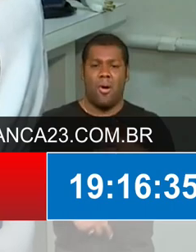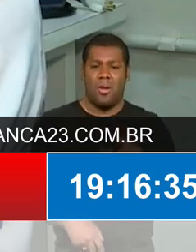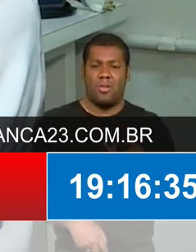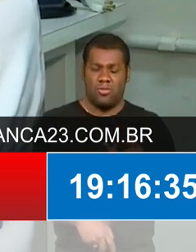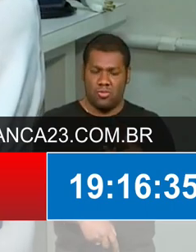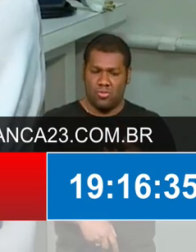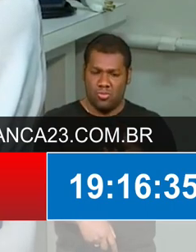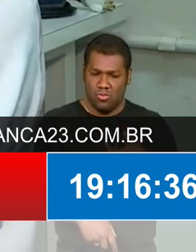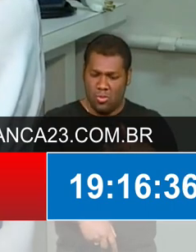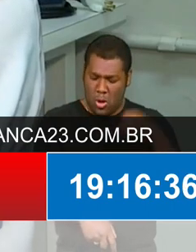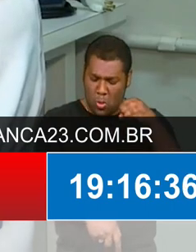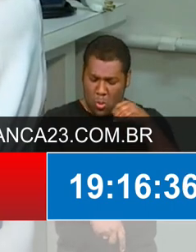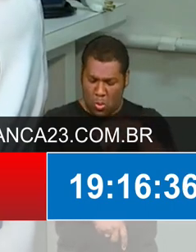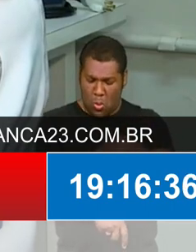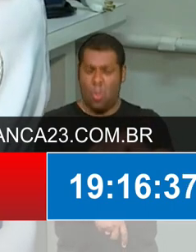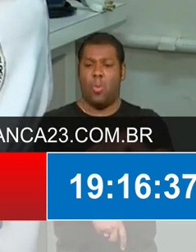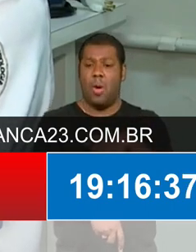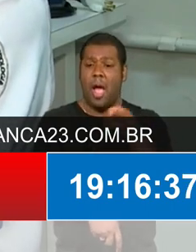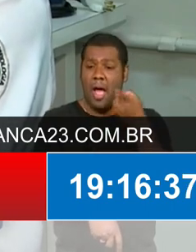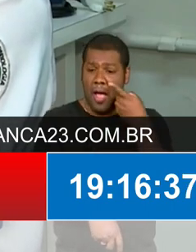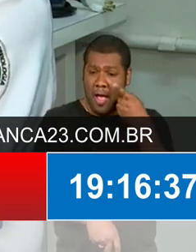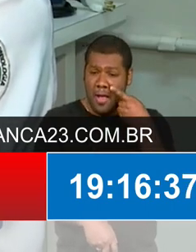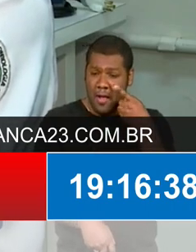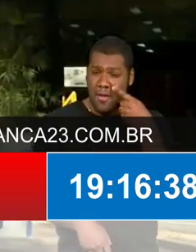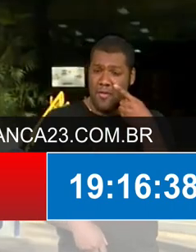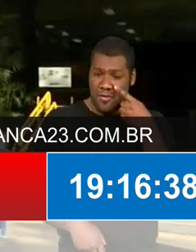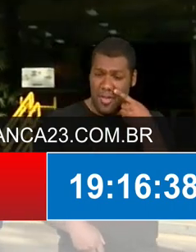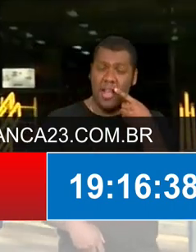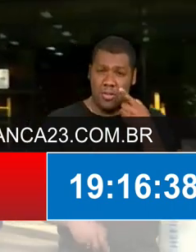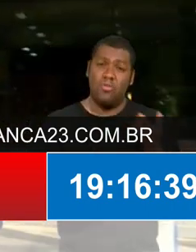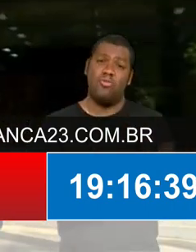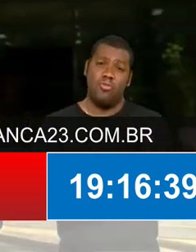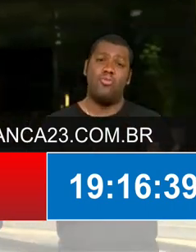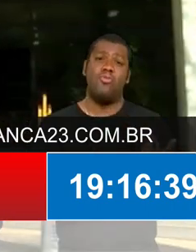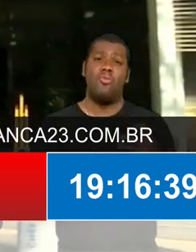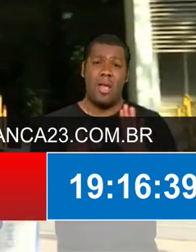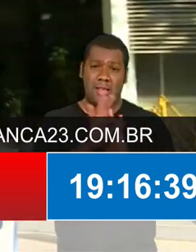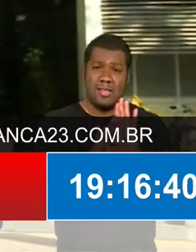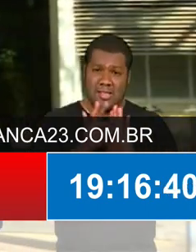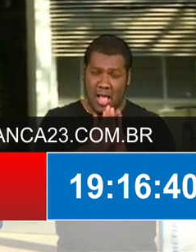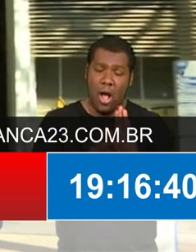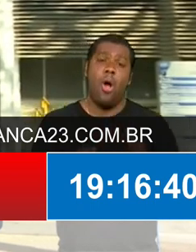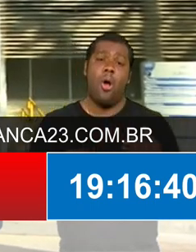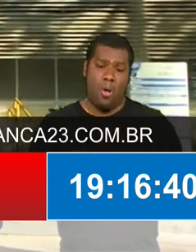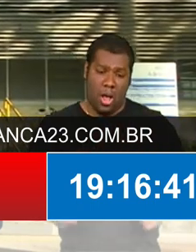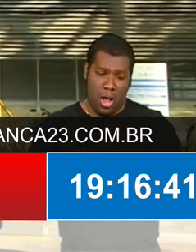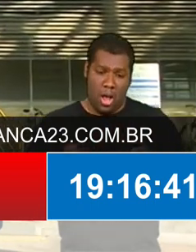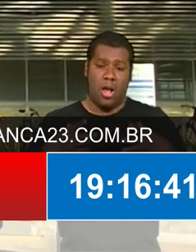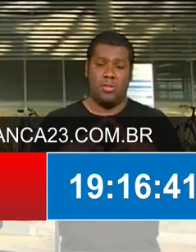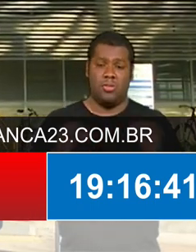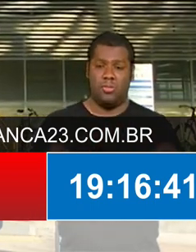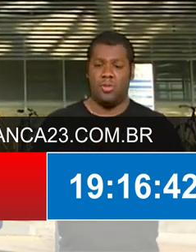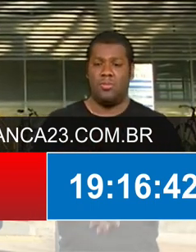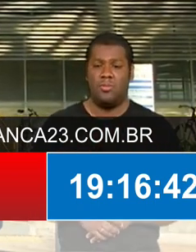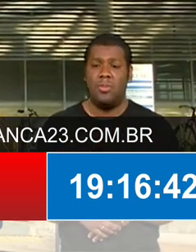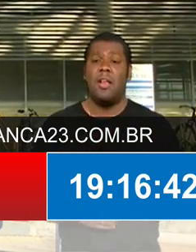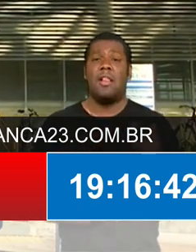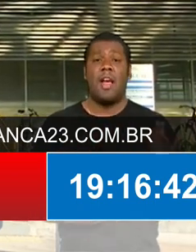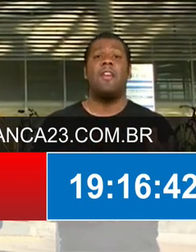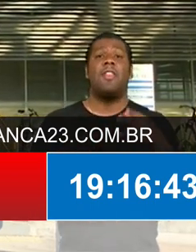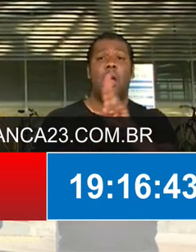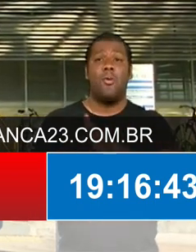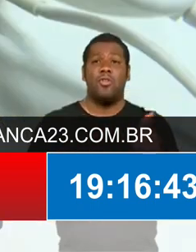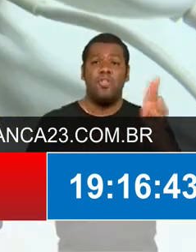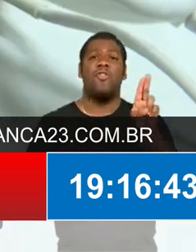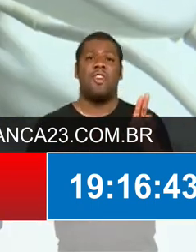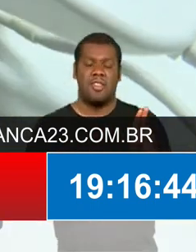uma produção eficiente da molécula fotossensível. A terapia vem sendo desenvolvida há 20 anos pela USP de São